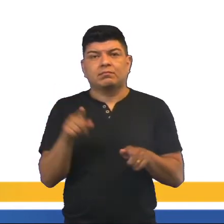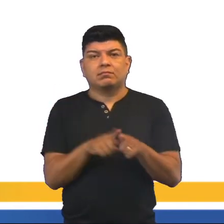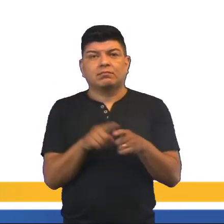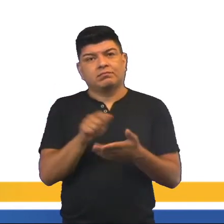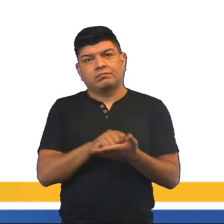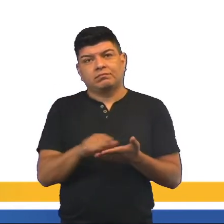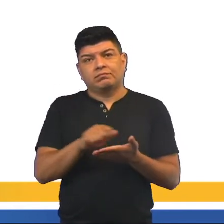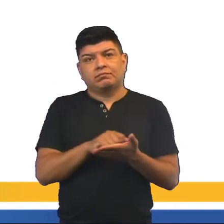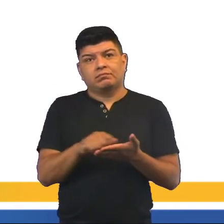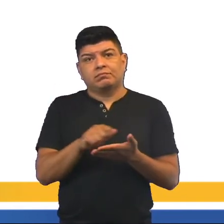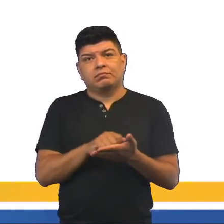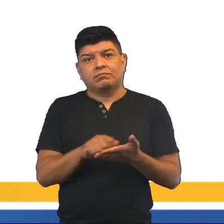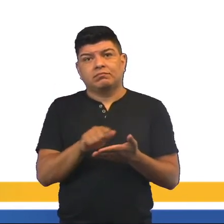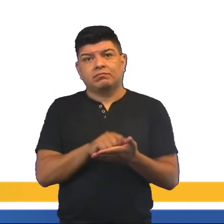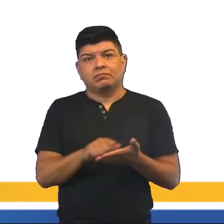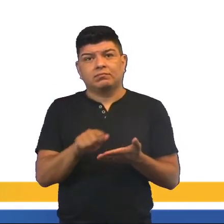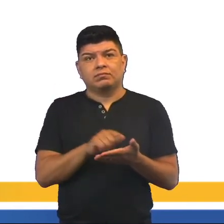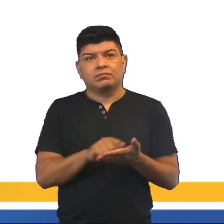escrita, né,